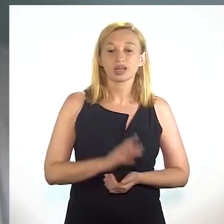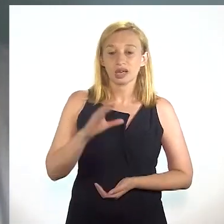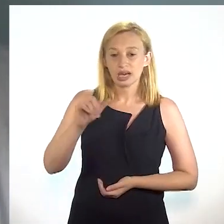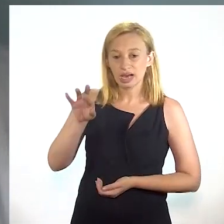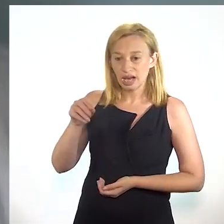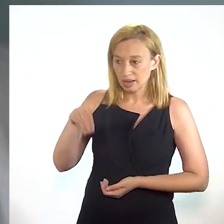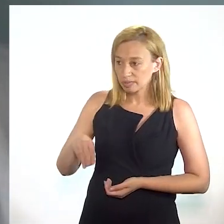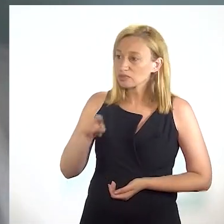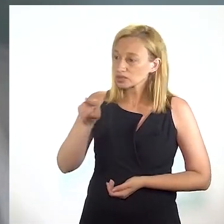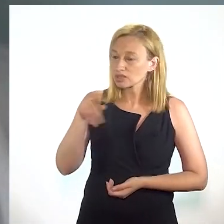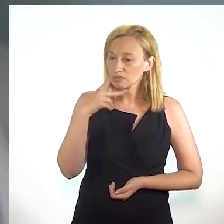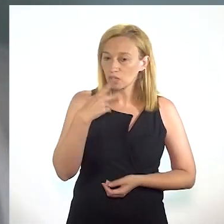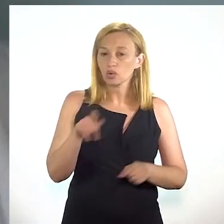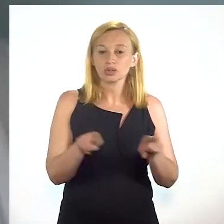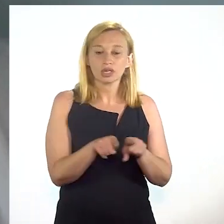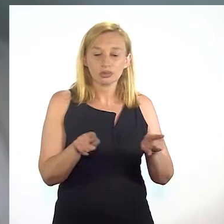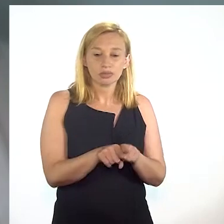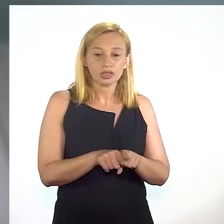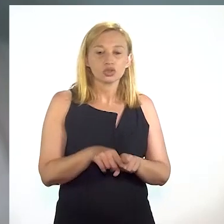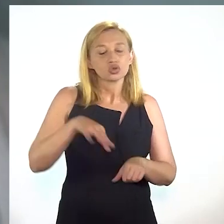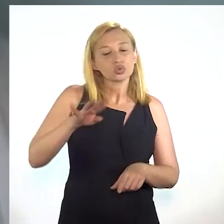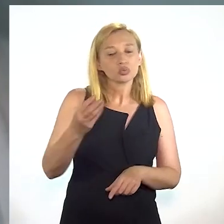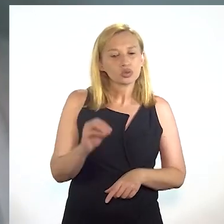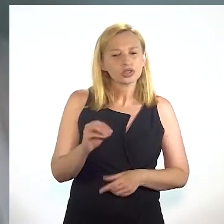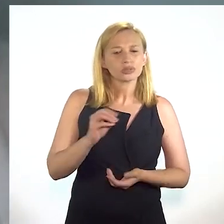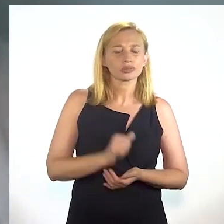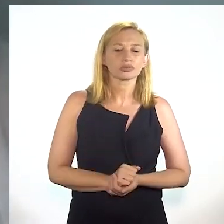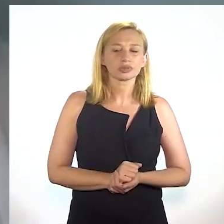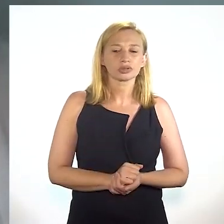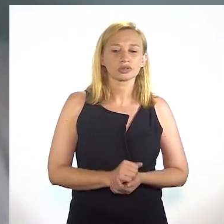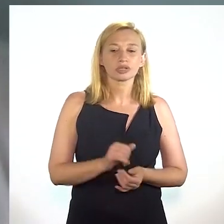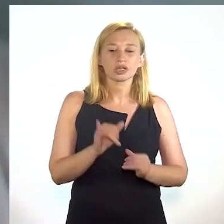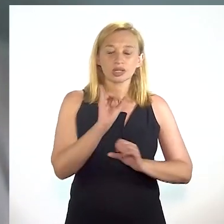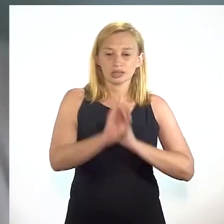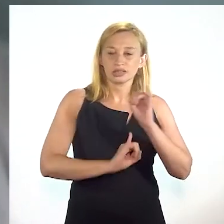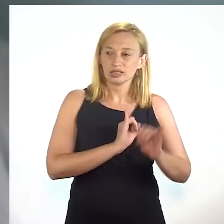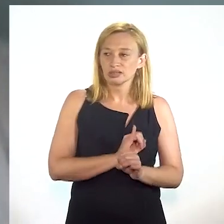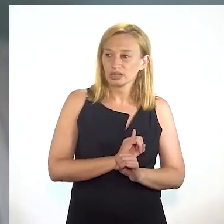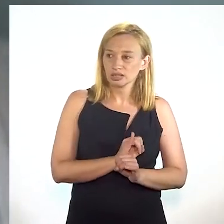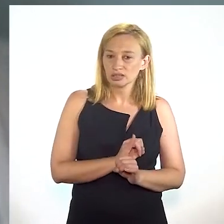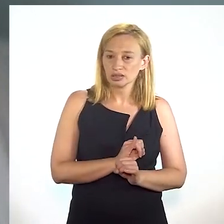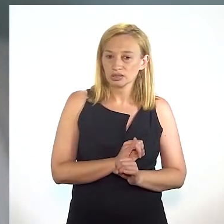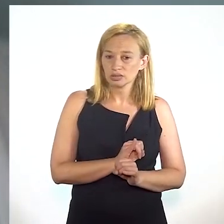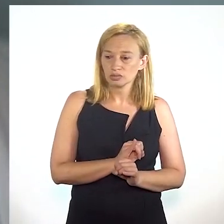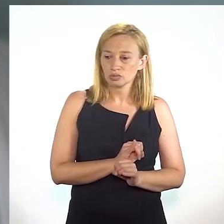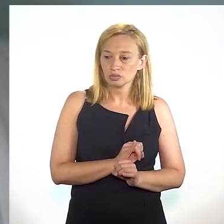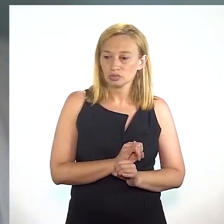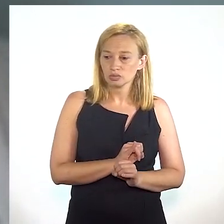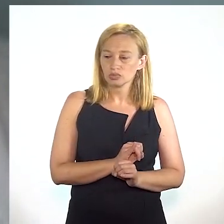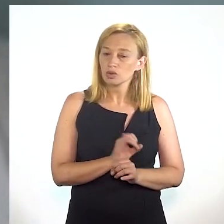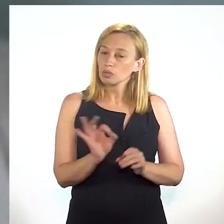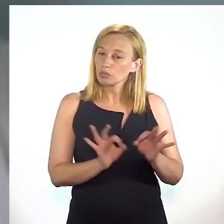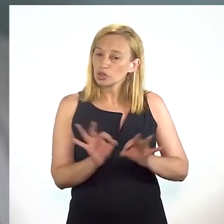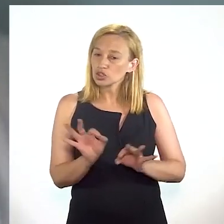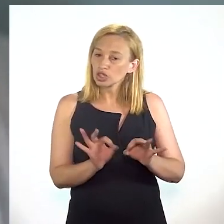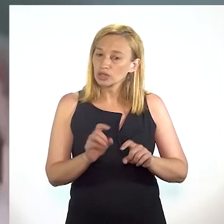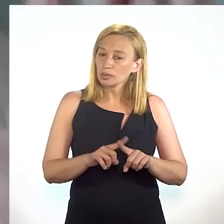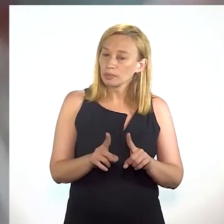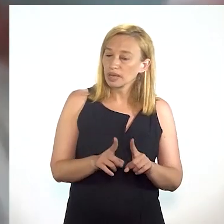nos entrega essa energia. Carmen, você falou também que aí no Moinho a internet